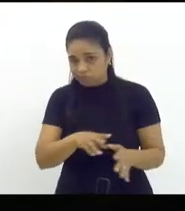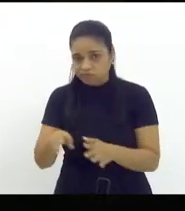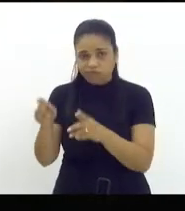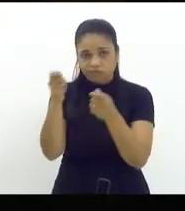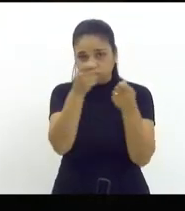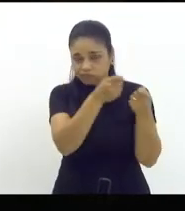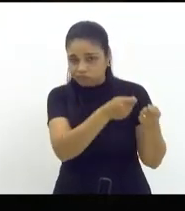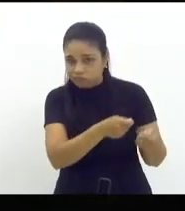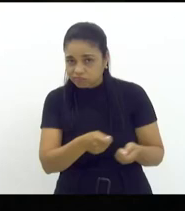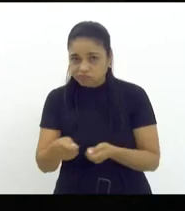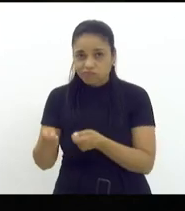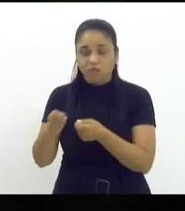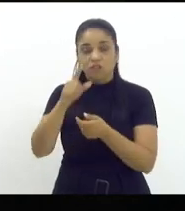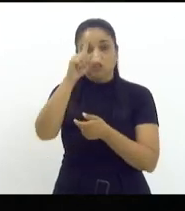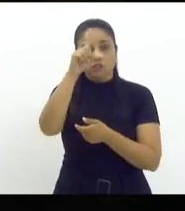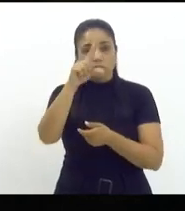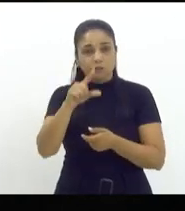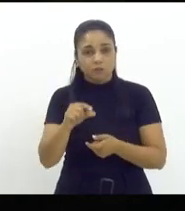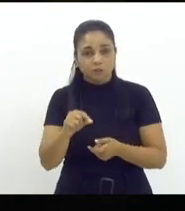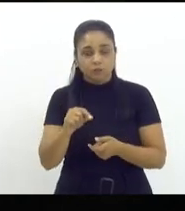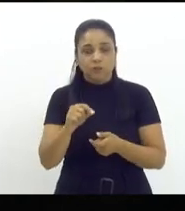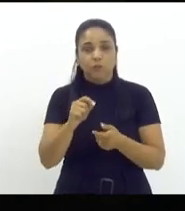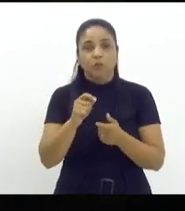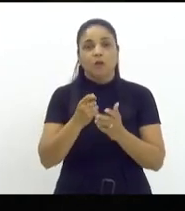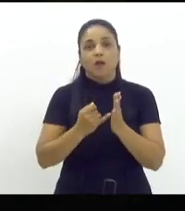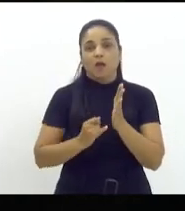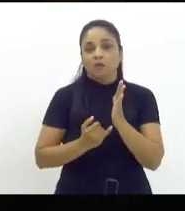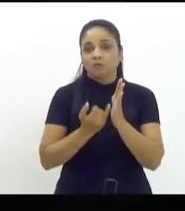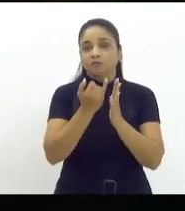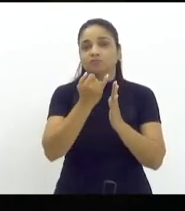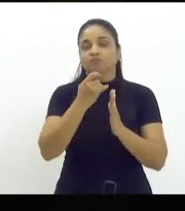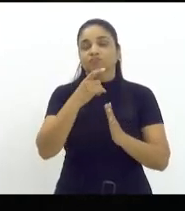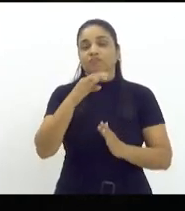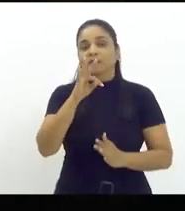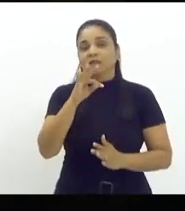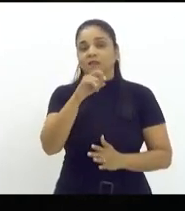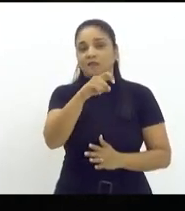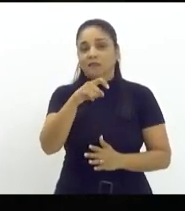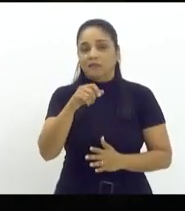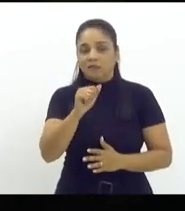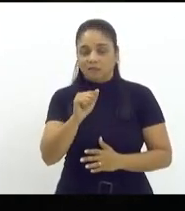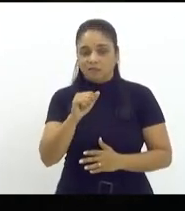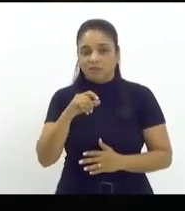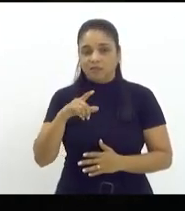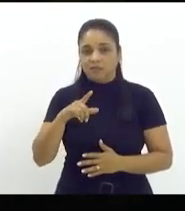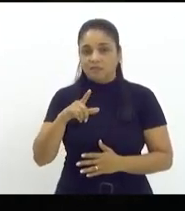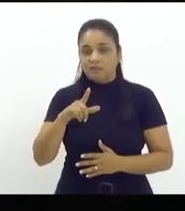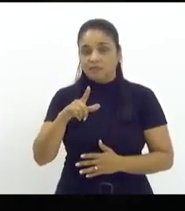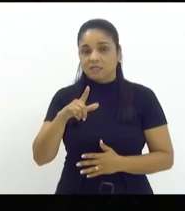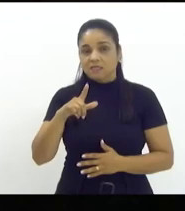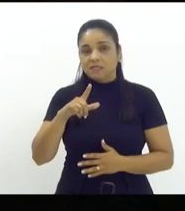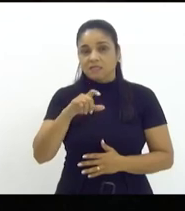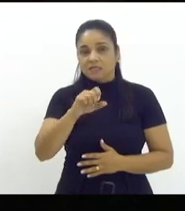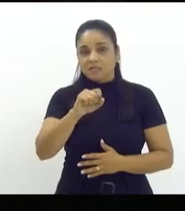reduzir a taxa SELIC em meio ponto percentual 0,5